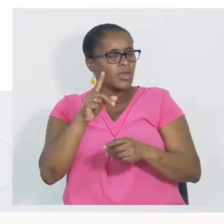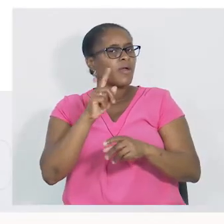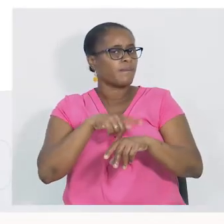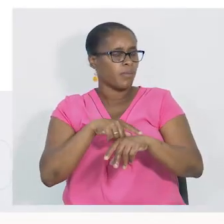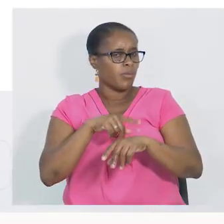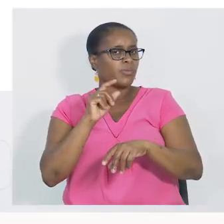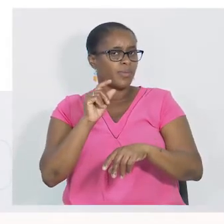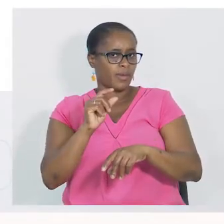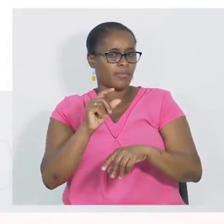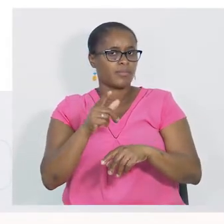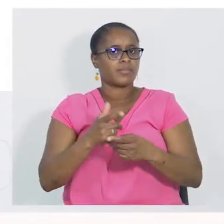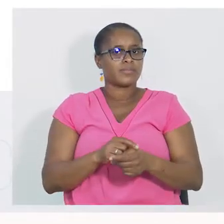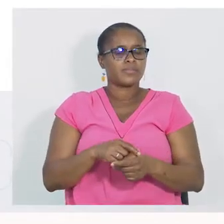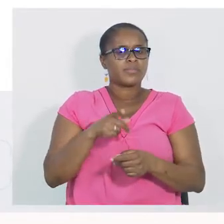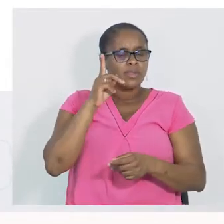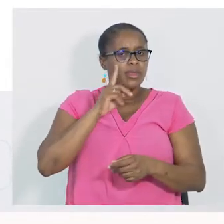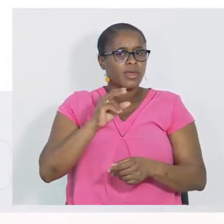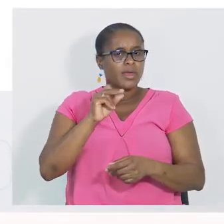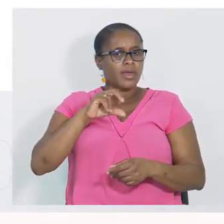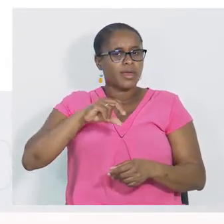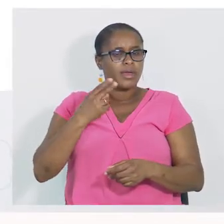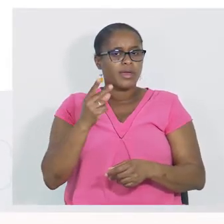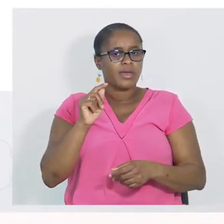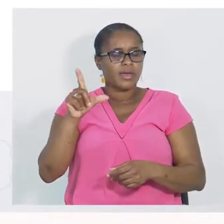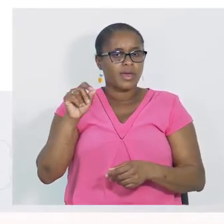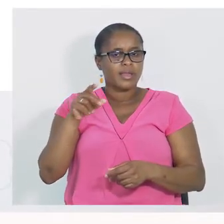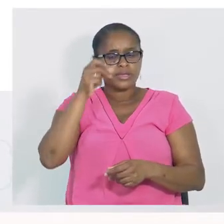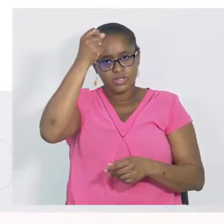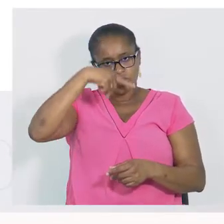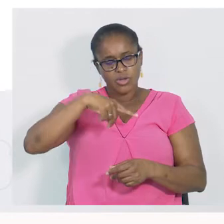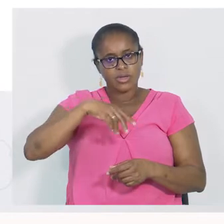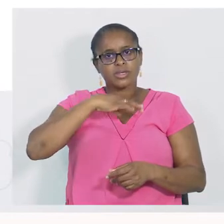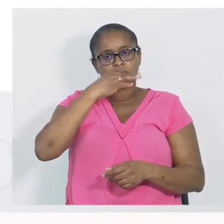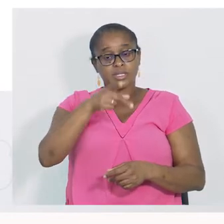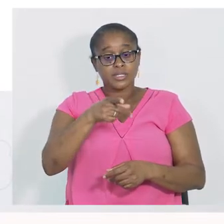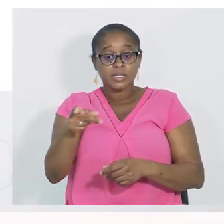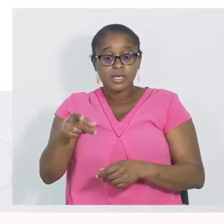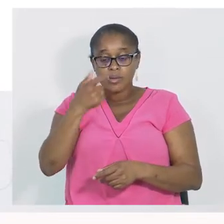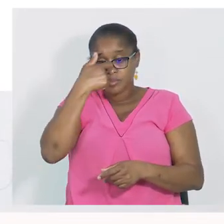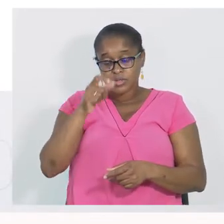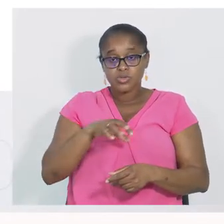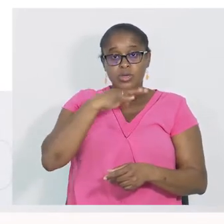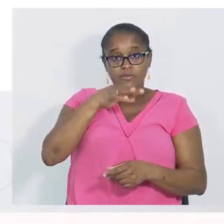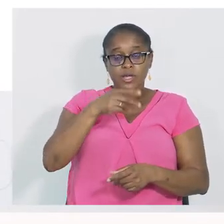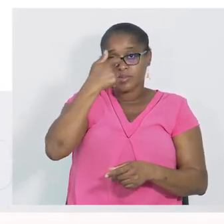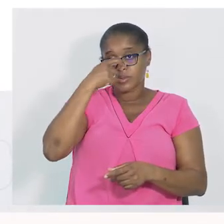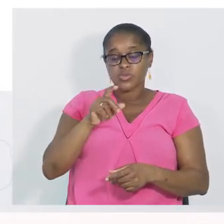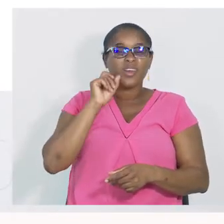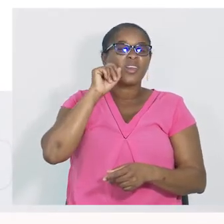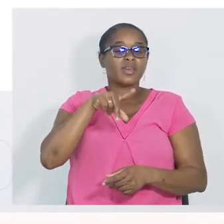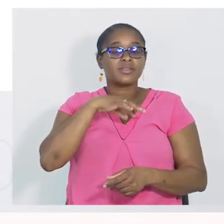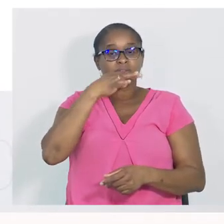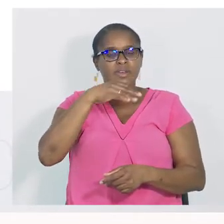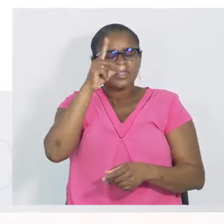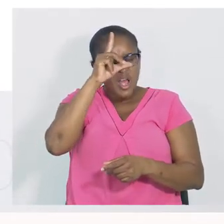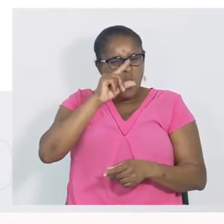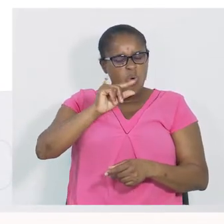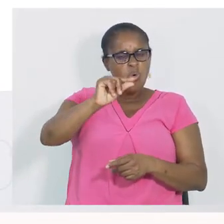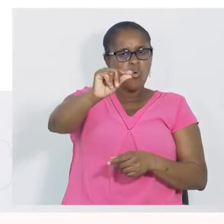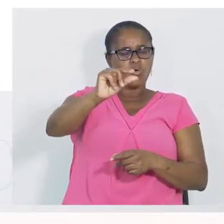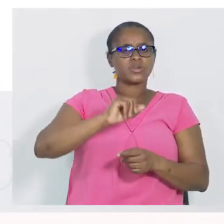essas palavras que indicam a distância entre o interlocutor e um determinado objeto. Vamos lá ver?